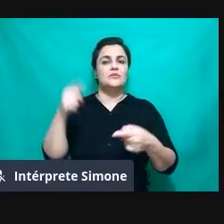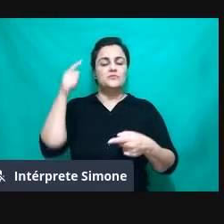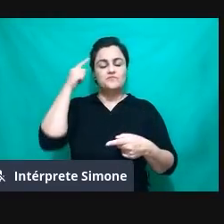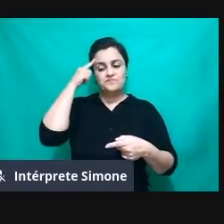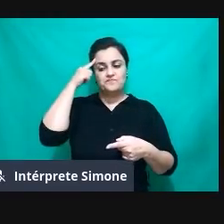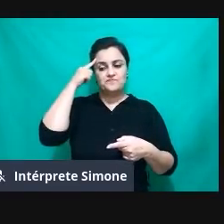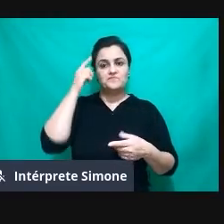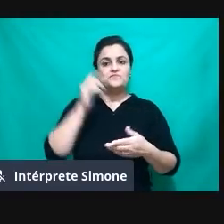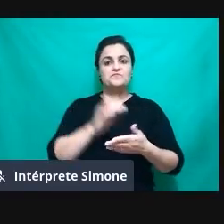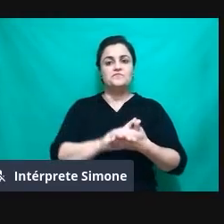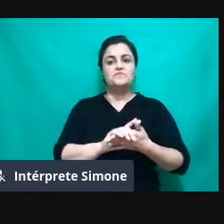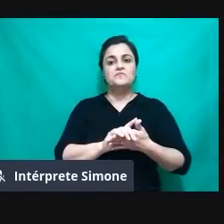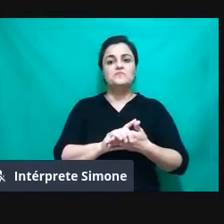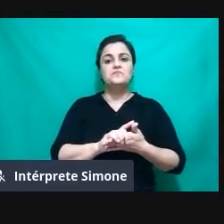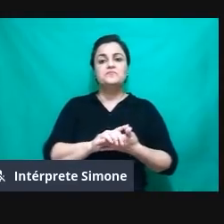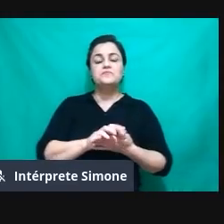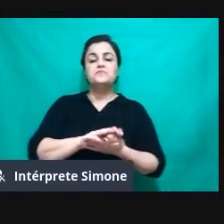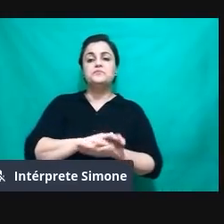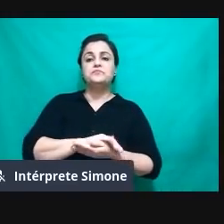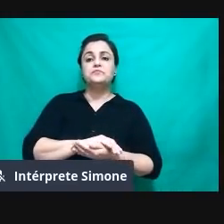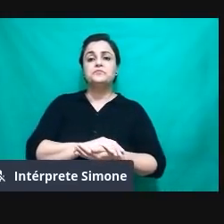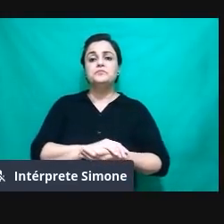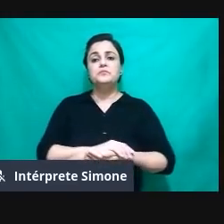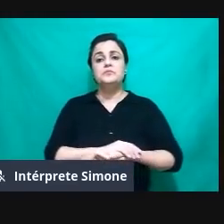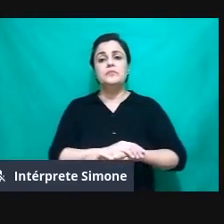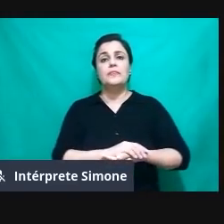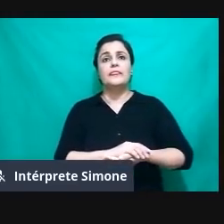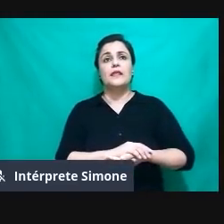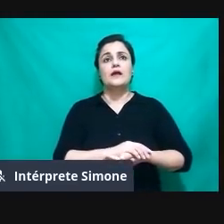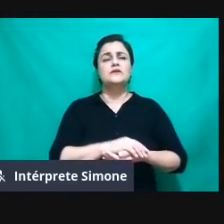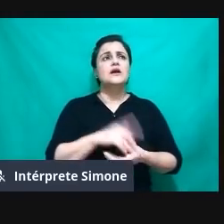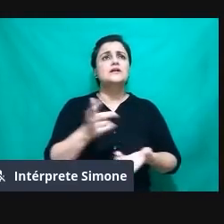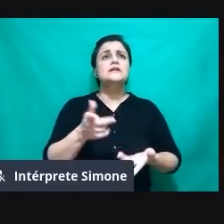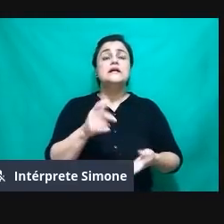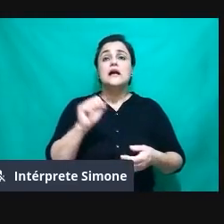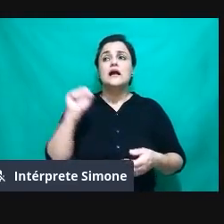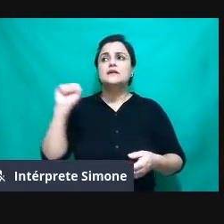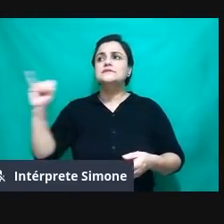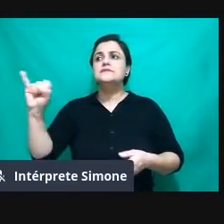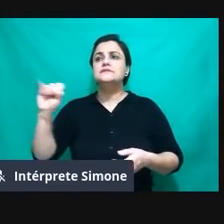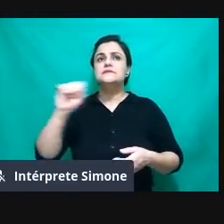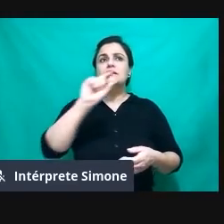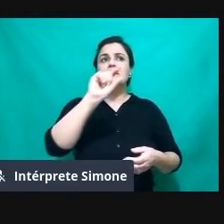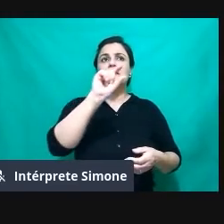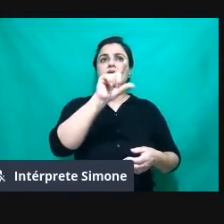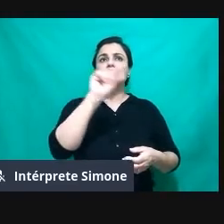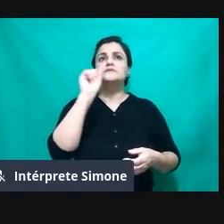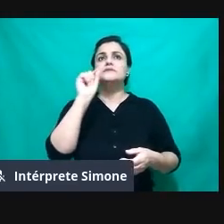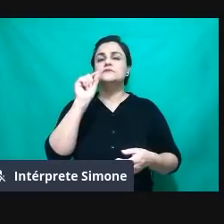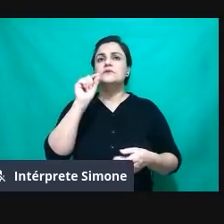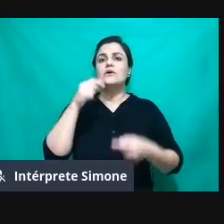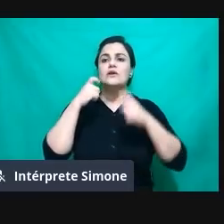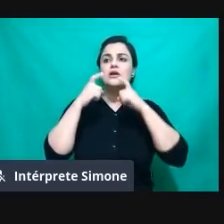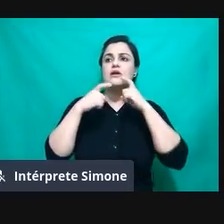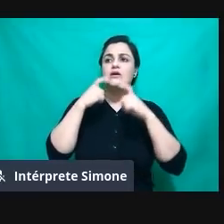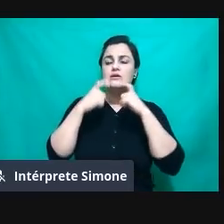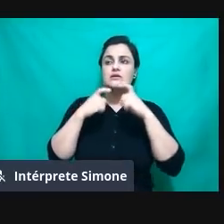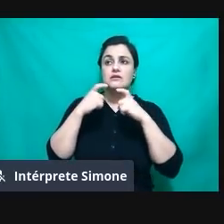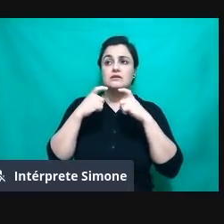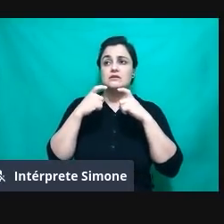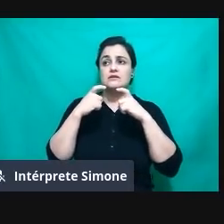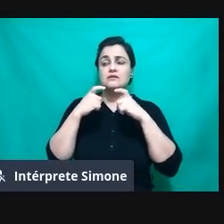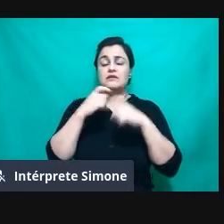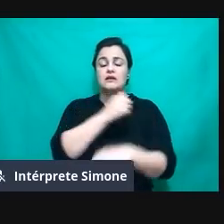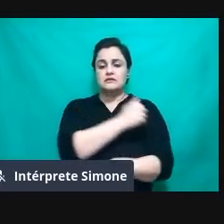falamos também, no caso, nós vamos discorrer depois sobre a oralidade, mas essa questão de leitura